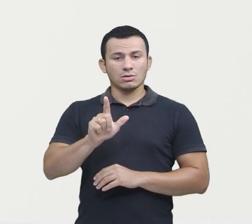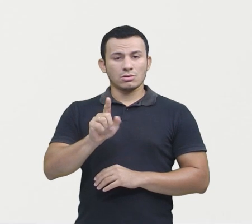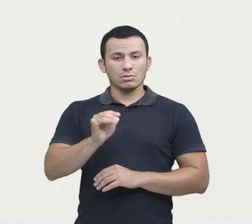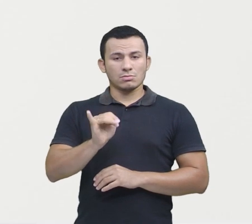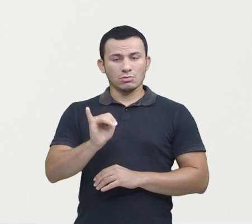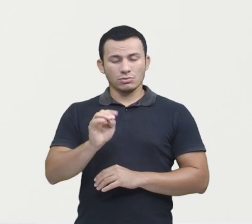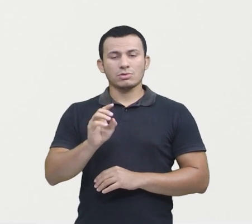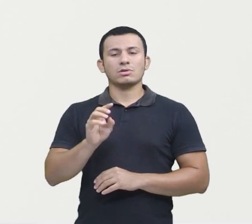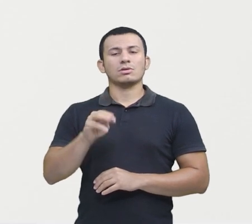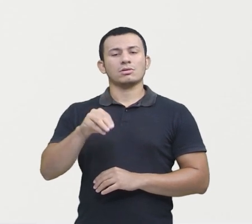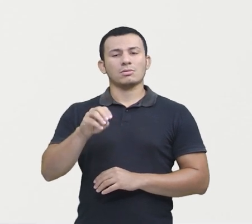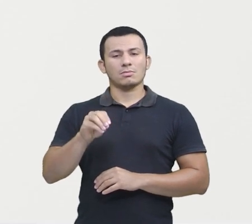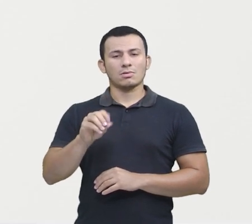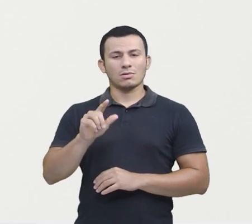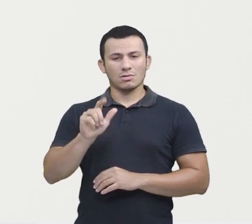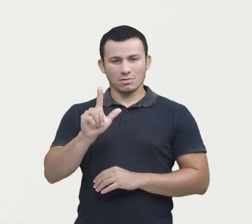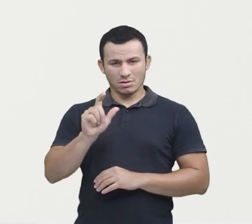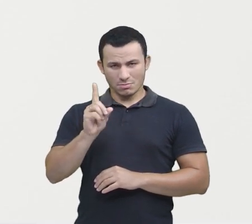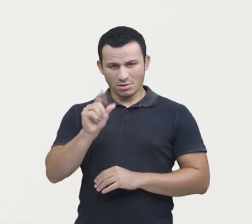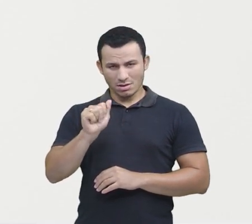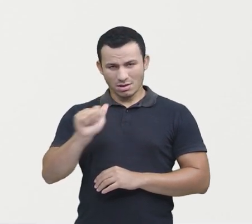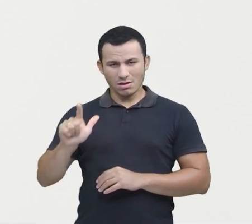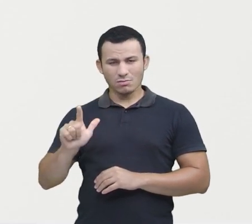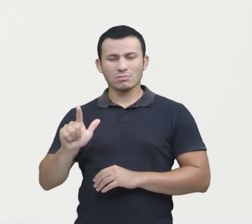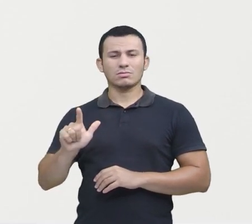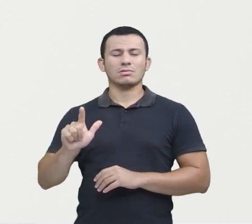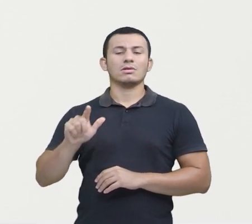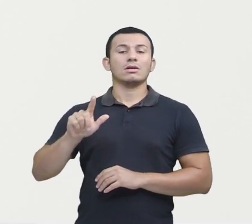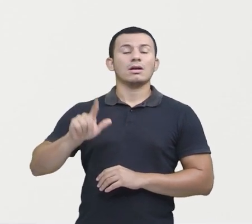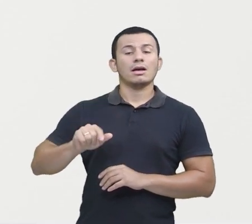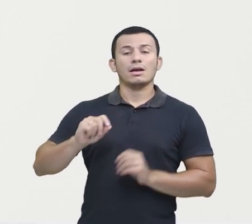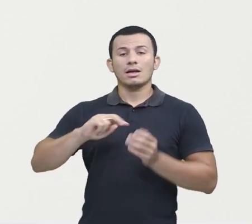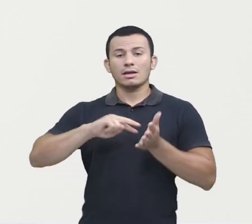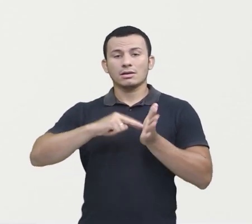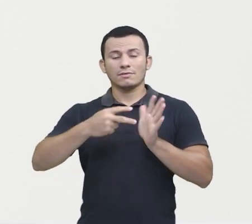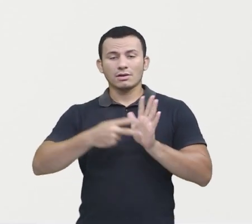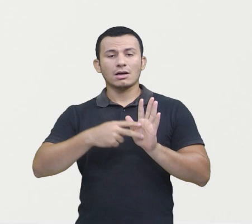multimodais são aqueles que têm